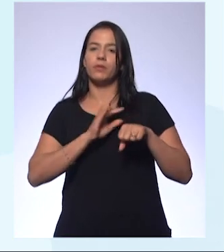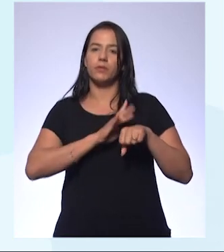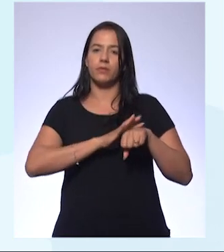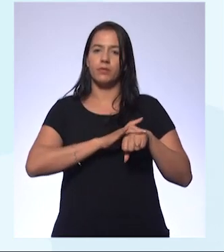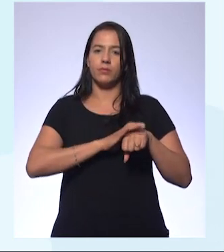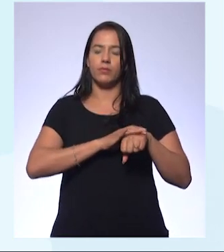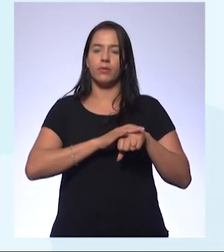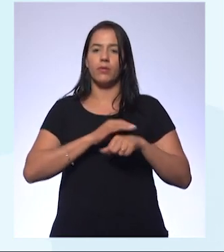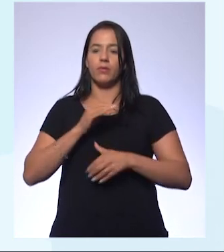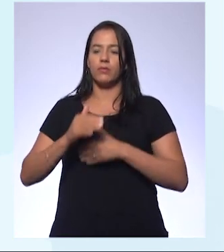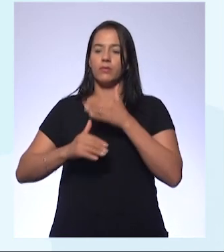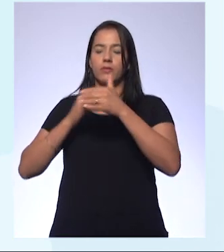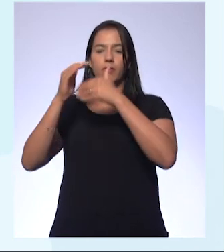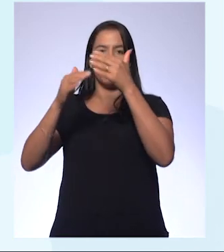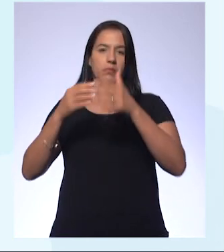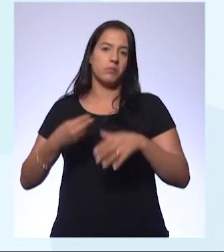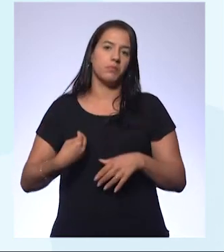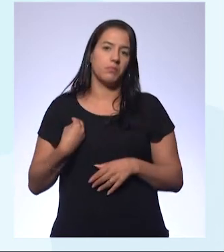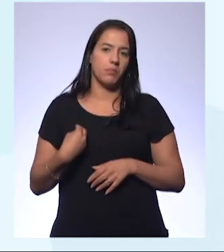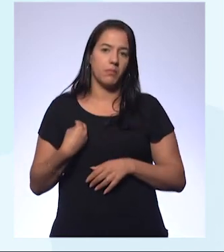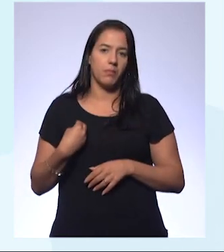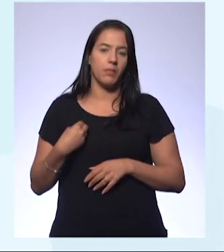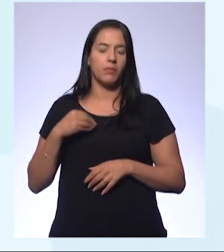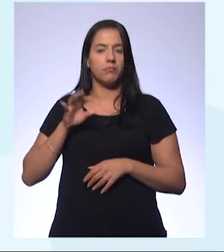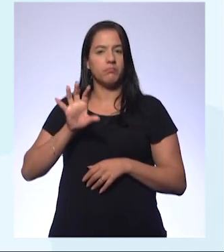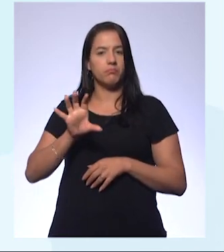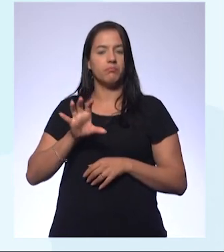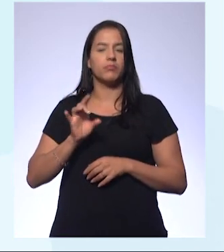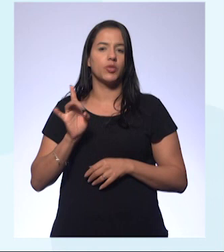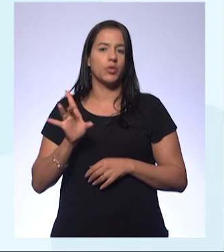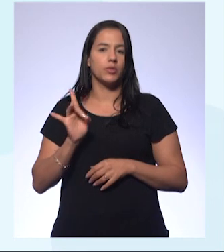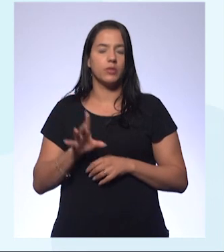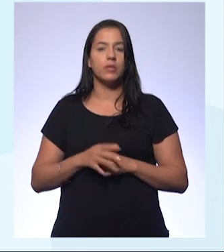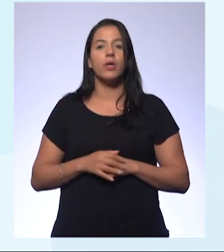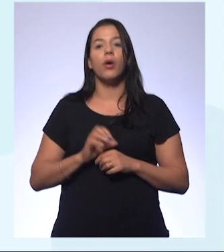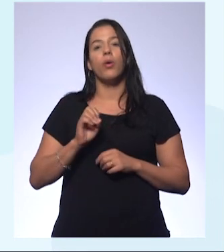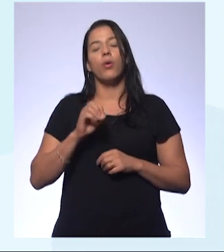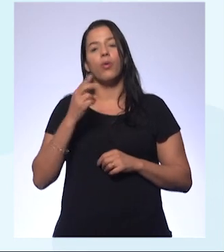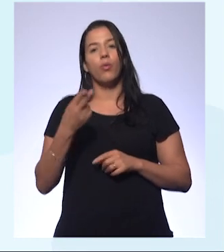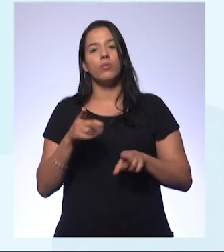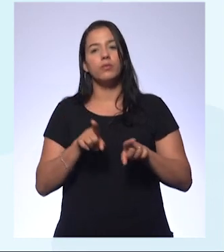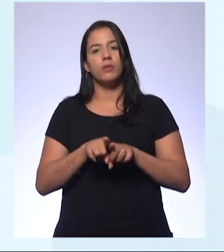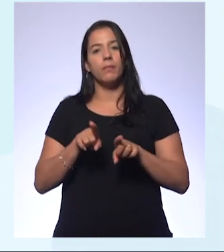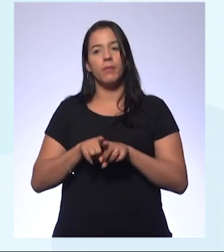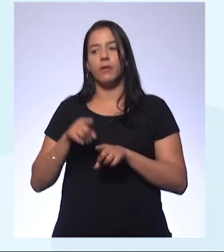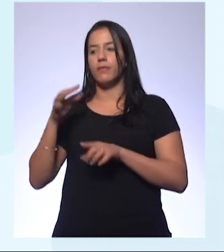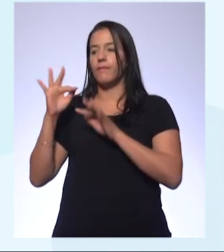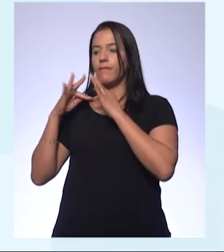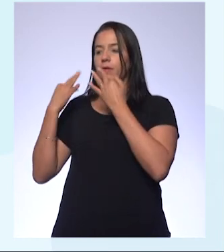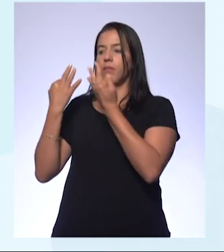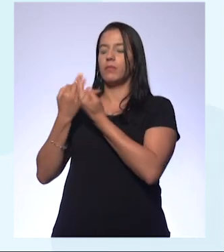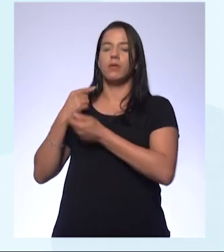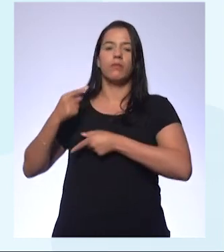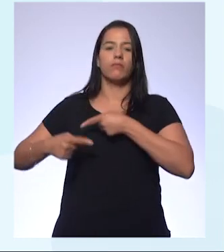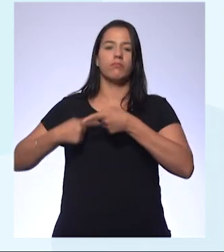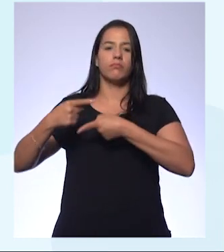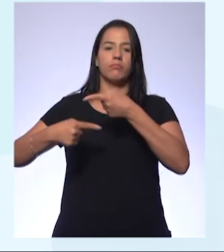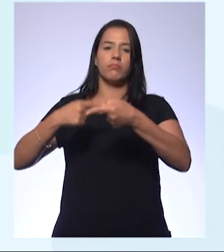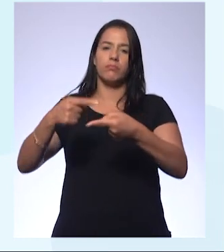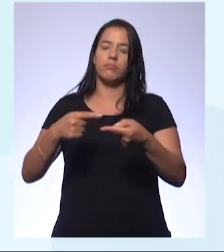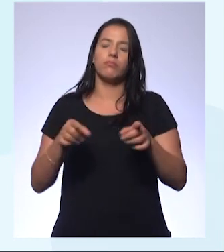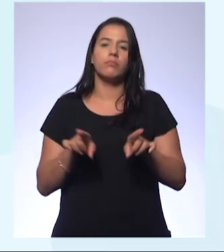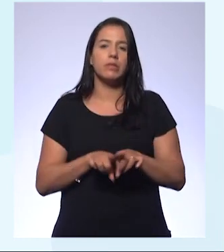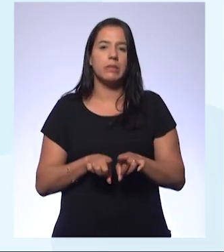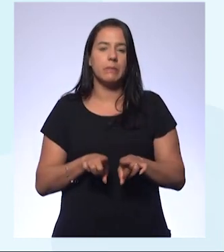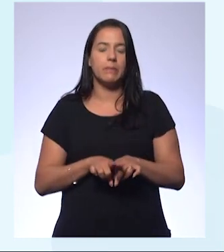né, desenvolvida aí ao longo da vida, então adquirida, mas também ser hereditária, né? Em alguns casos raros aí,